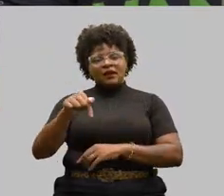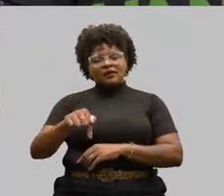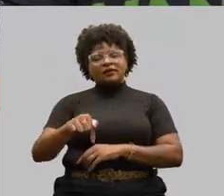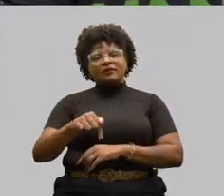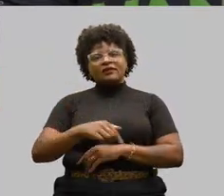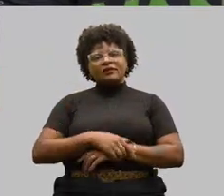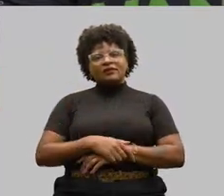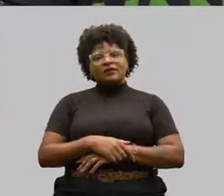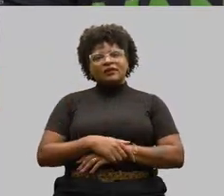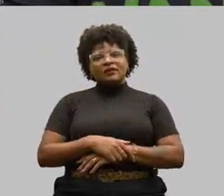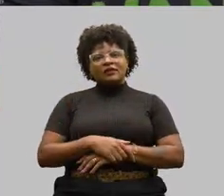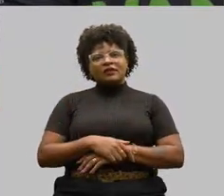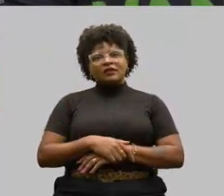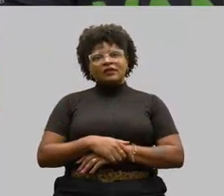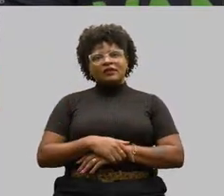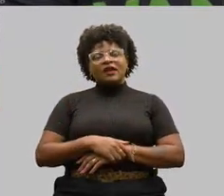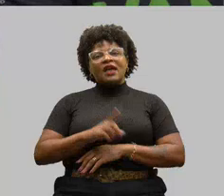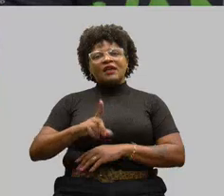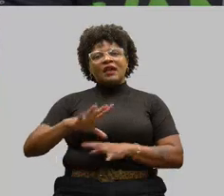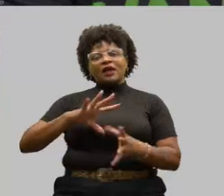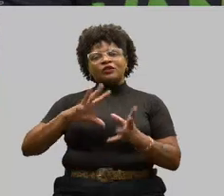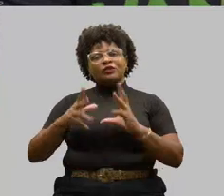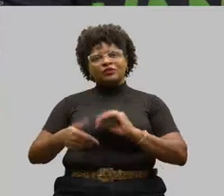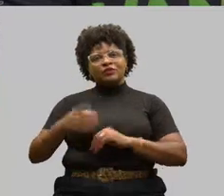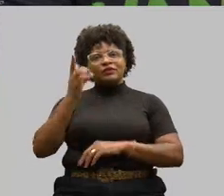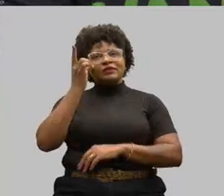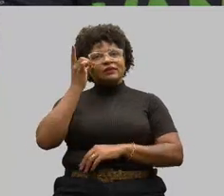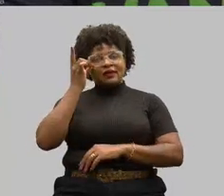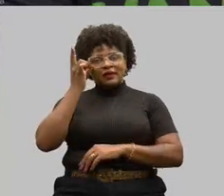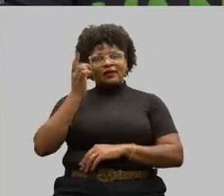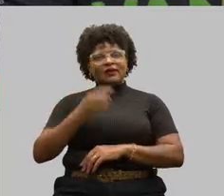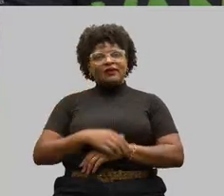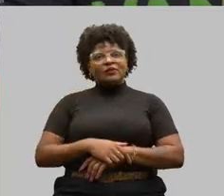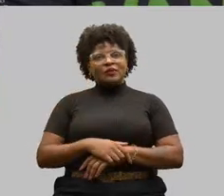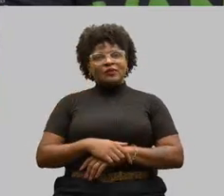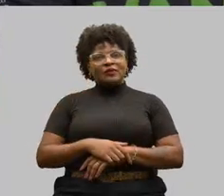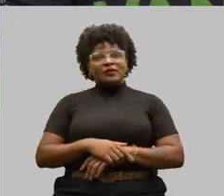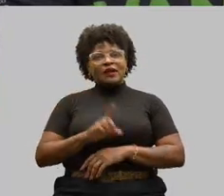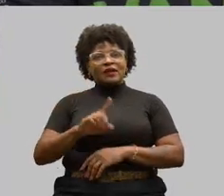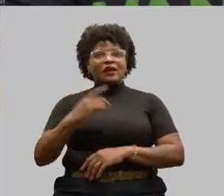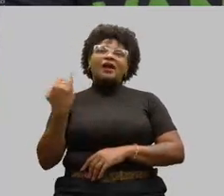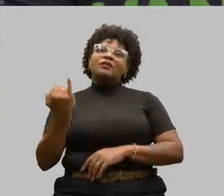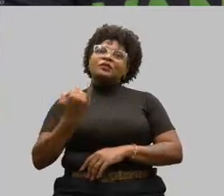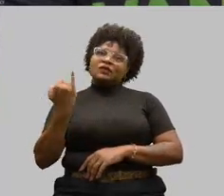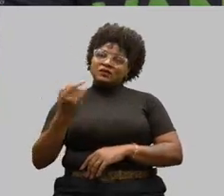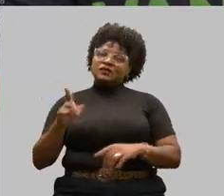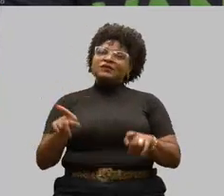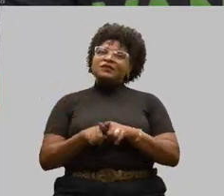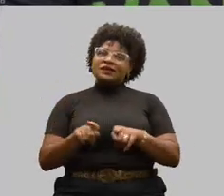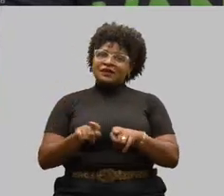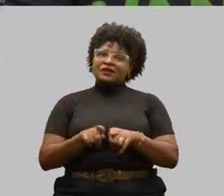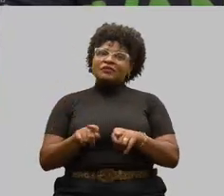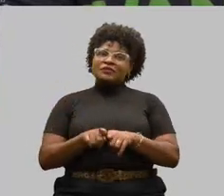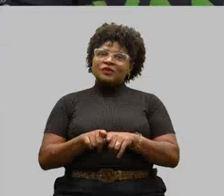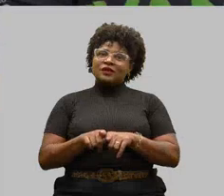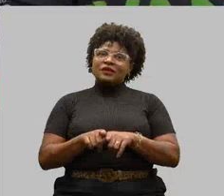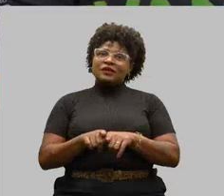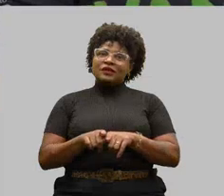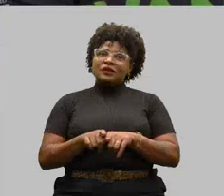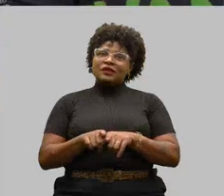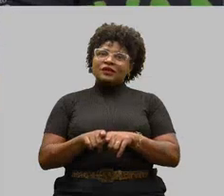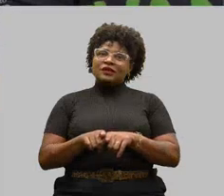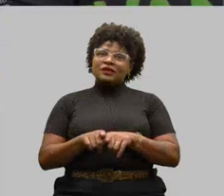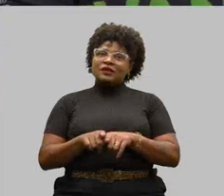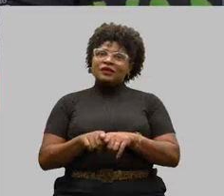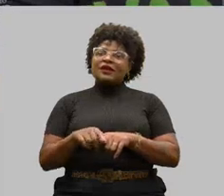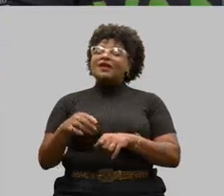né no mundo Dalton também e importante para nós também e quer conhecer ela também no